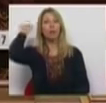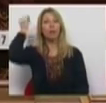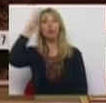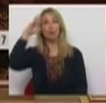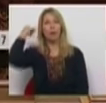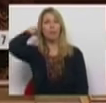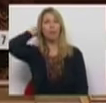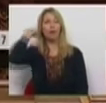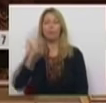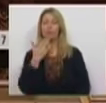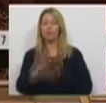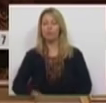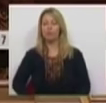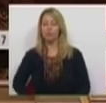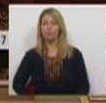Faz favor.